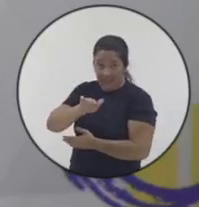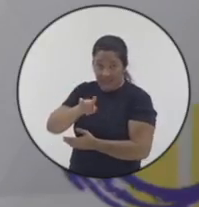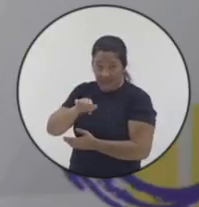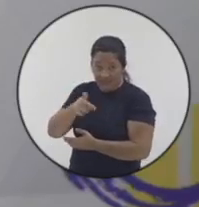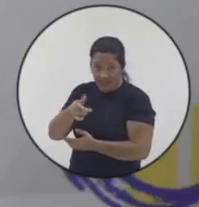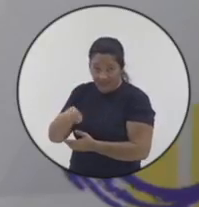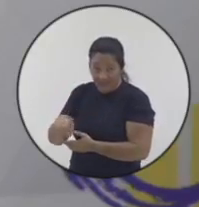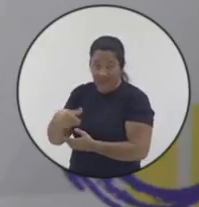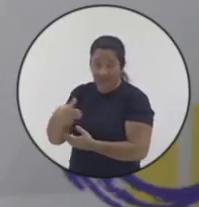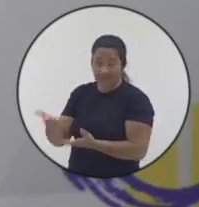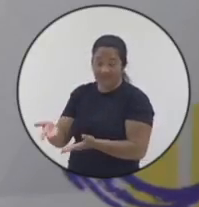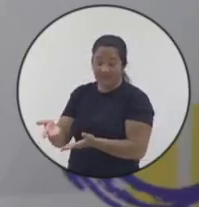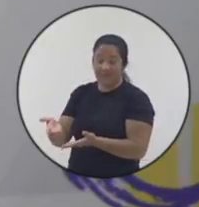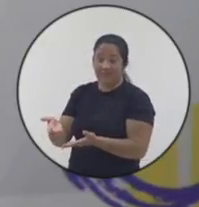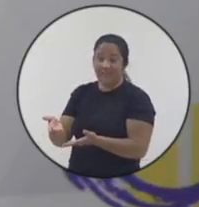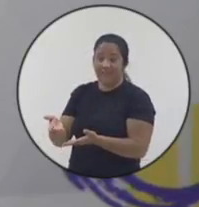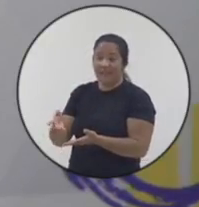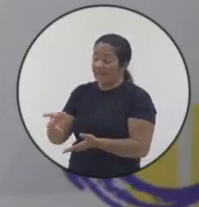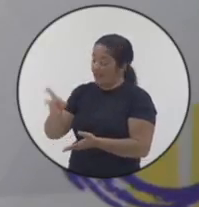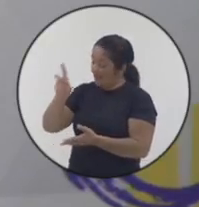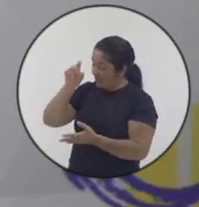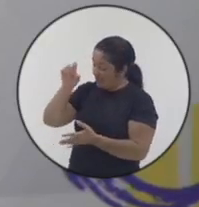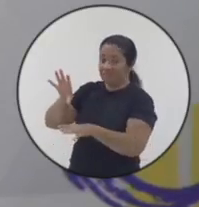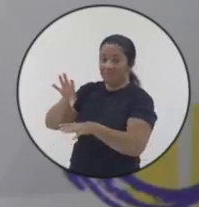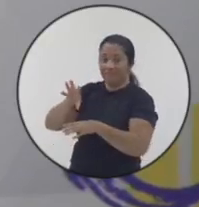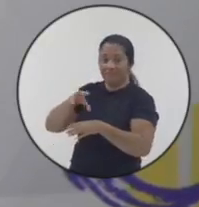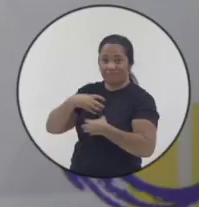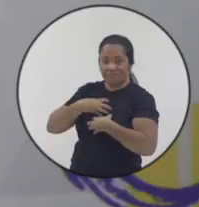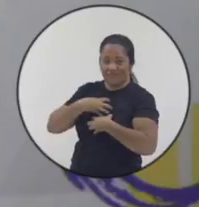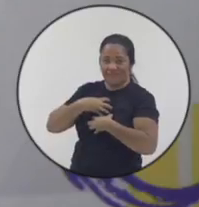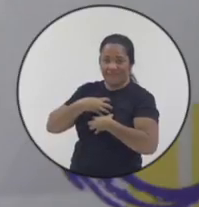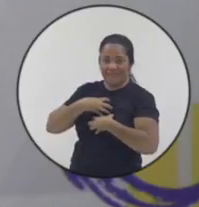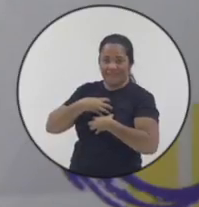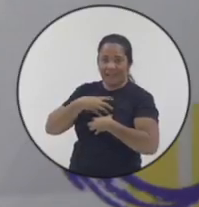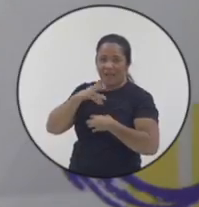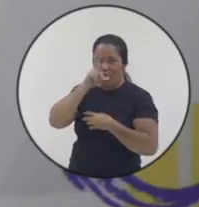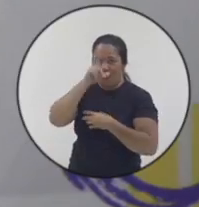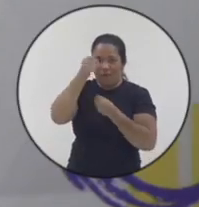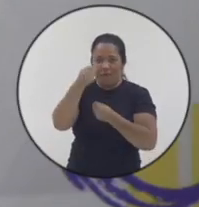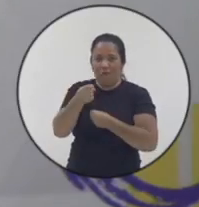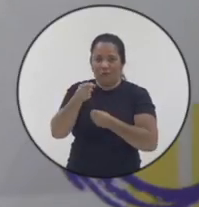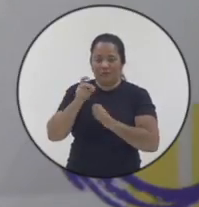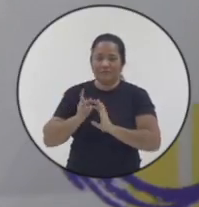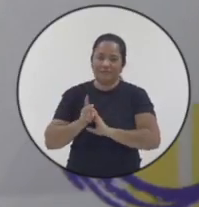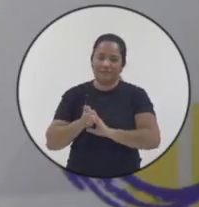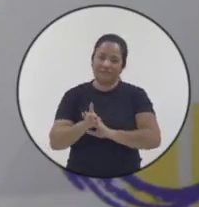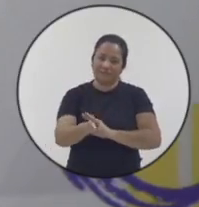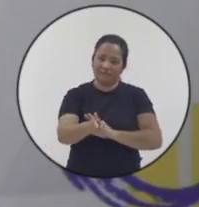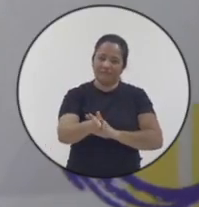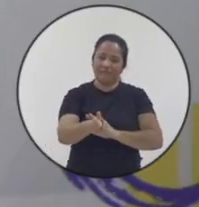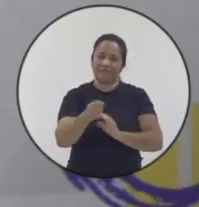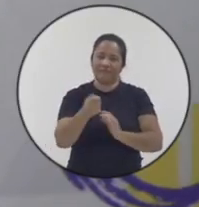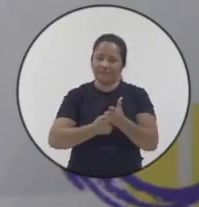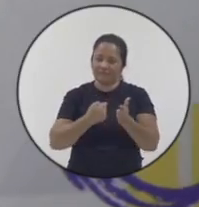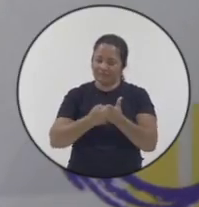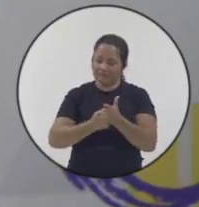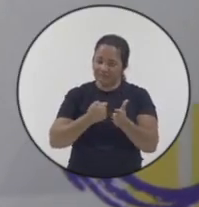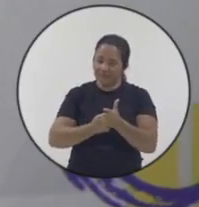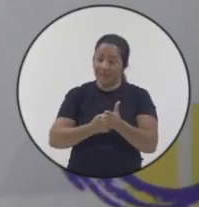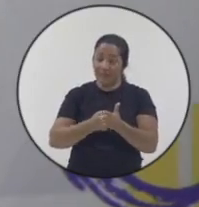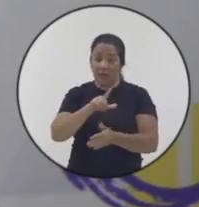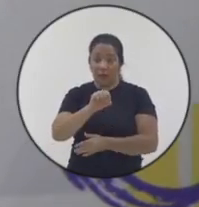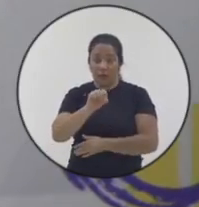nas palavras da Lohana, o que nos dá potência para seguir. Então, eu espero que a gente continue com essa potência para seguir e que, como a Lohana